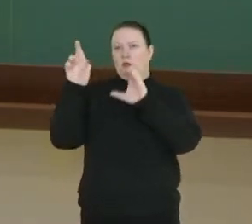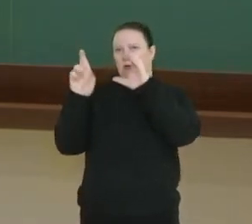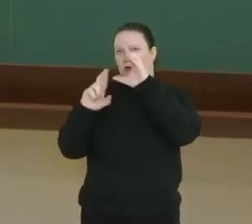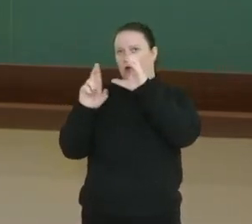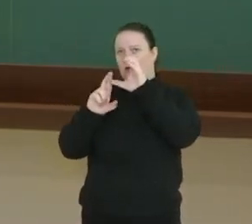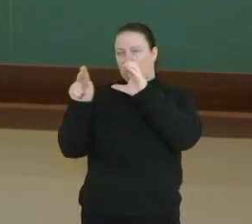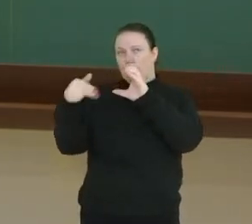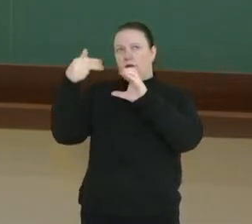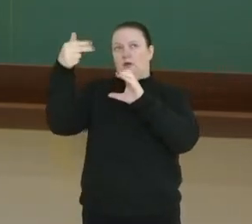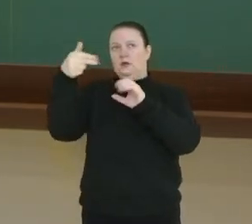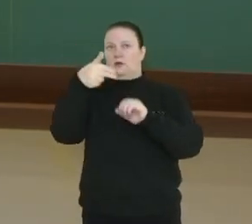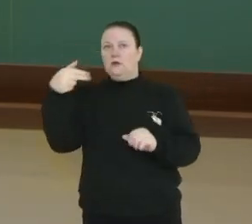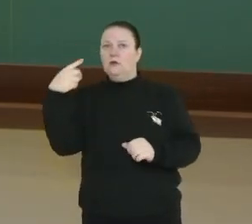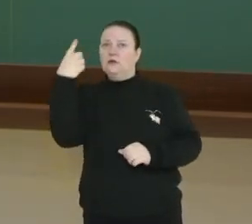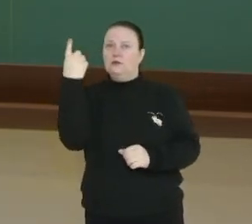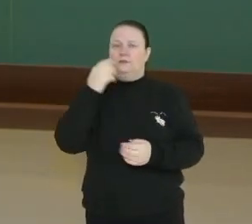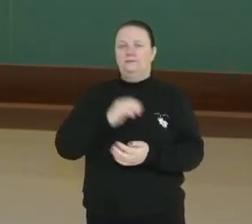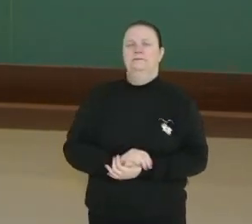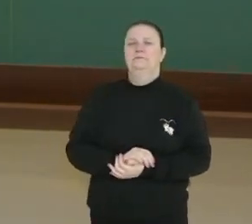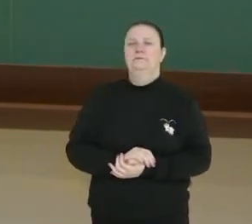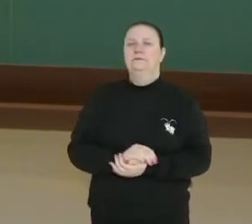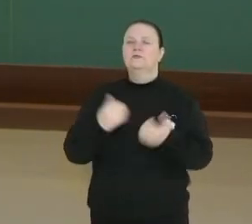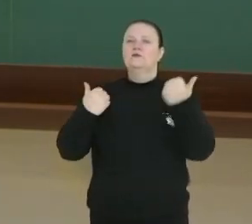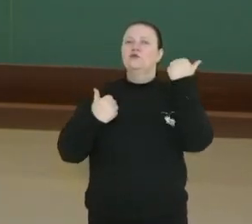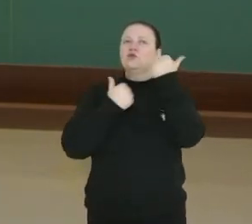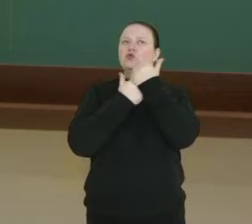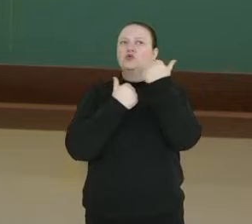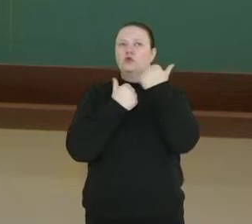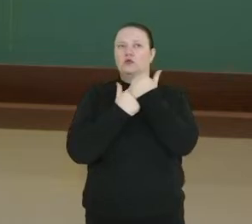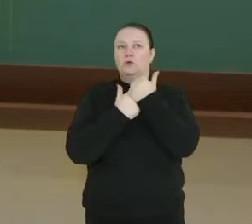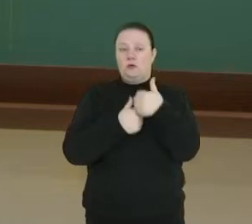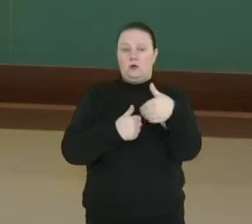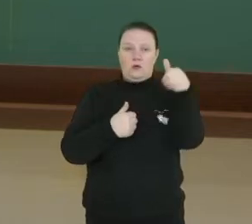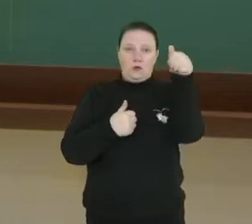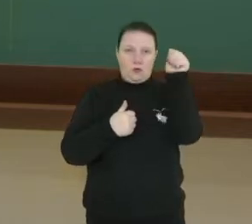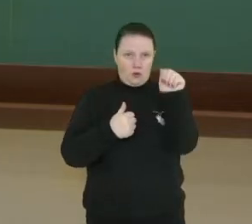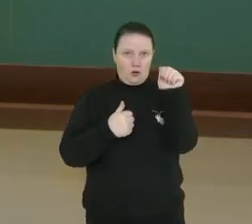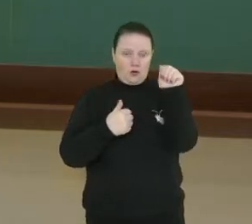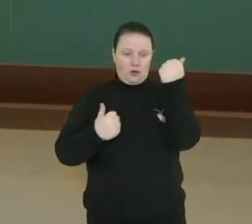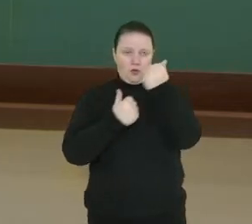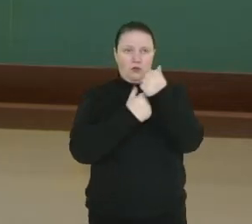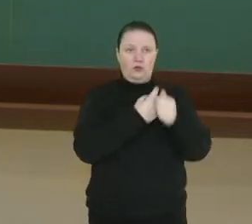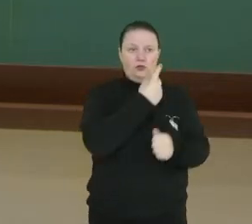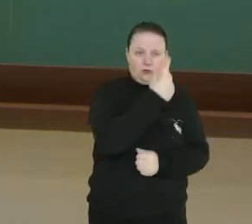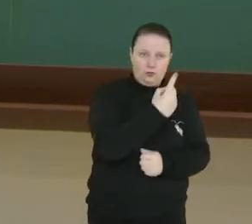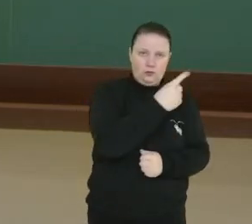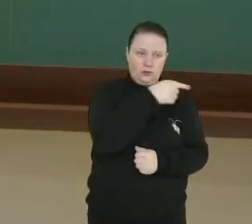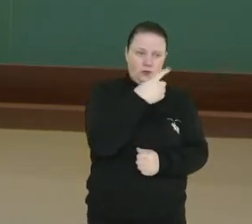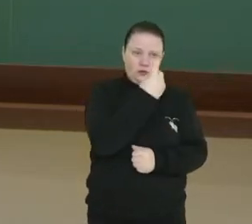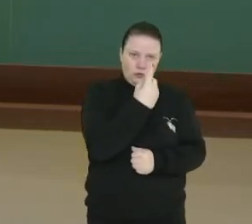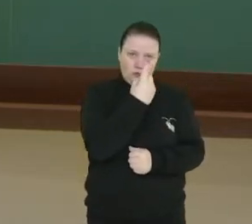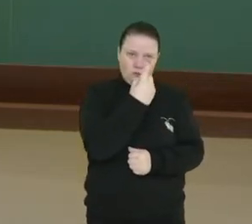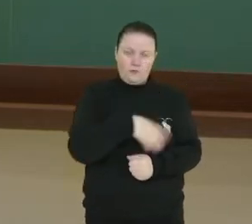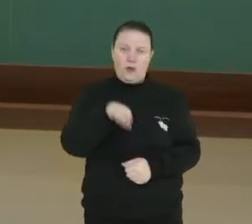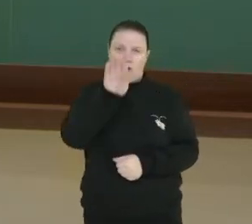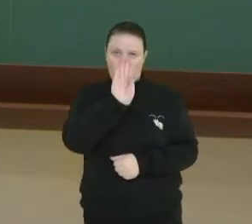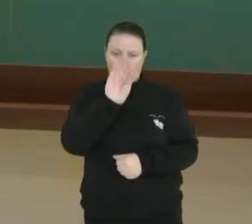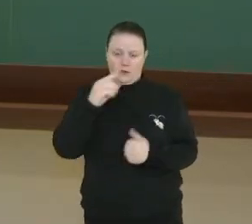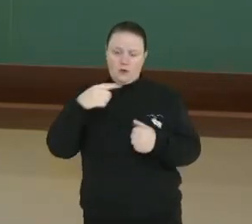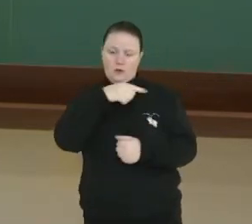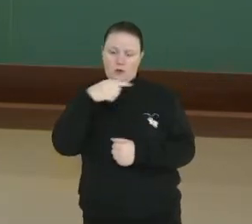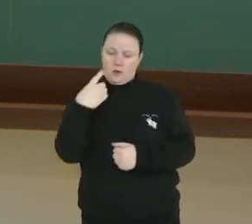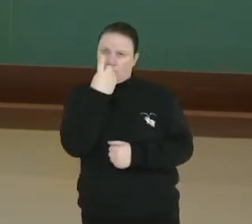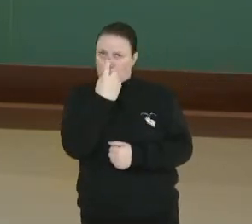É igual a 1. Vamos substituir no lugar do A o menos 1 e no lugar do B o menos 1 que a gente acabou